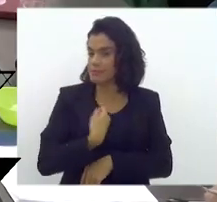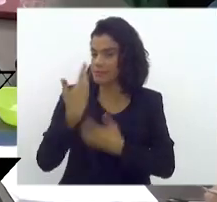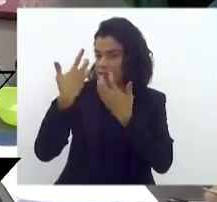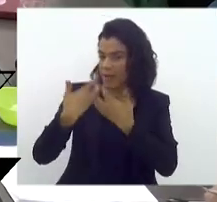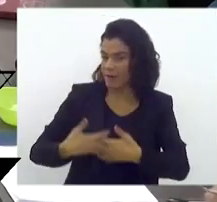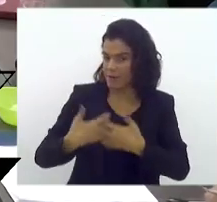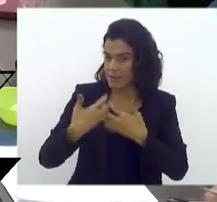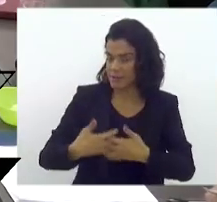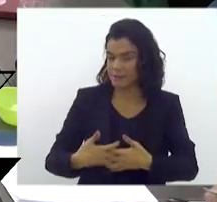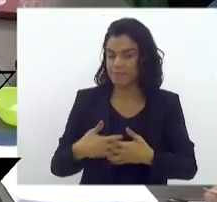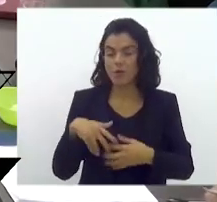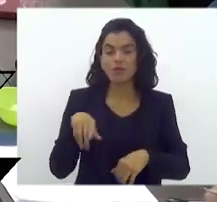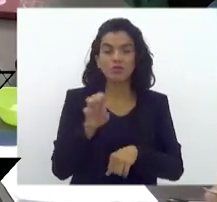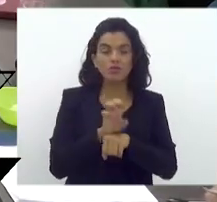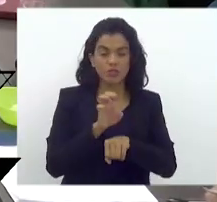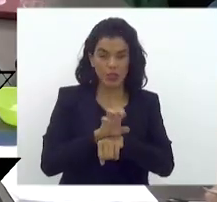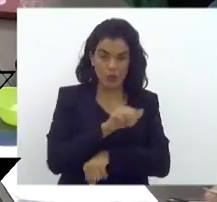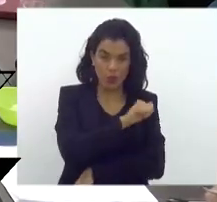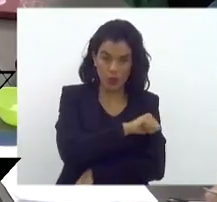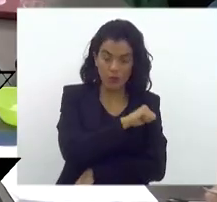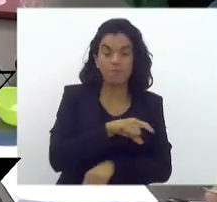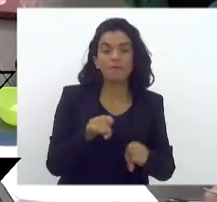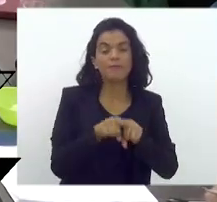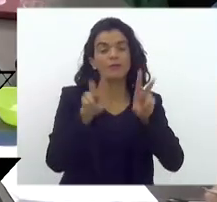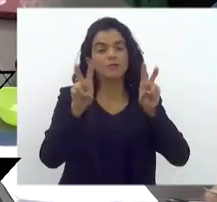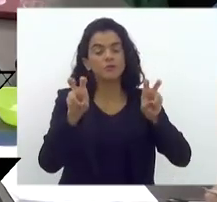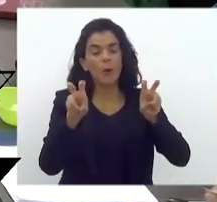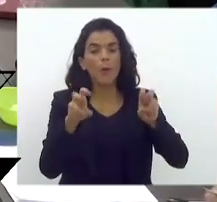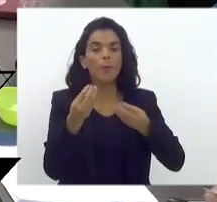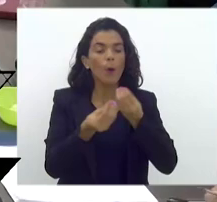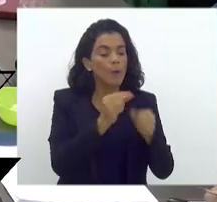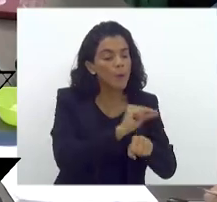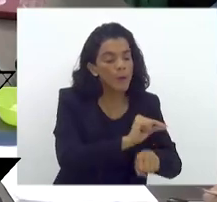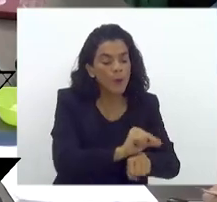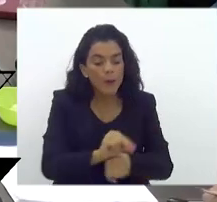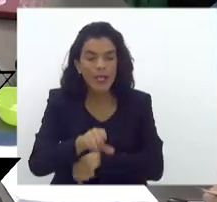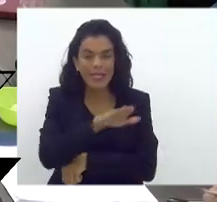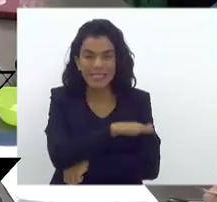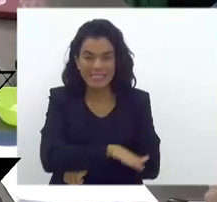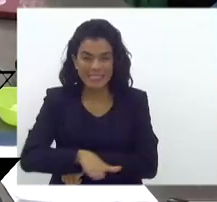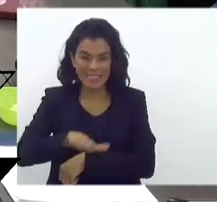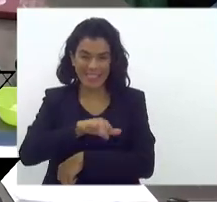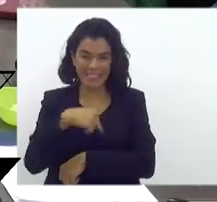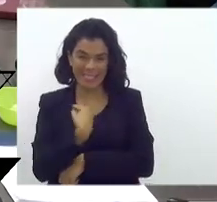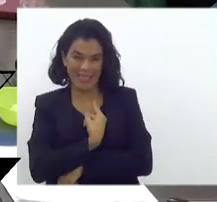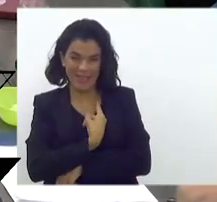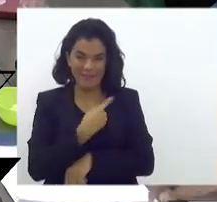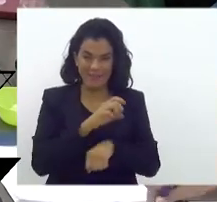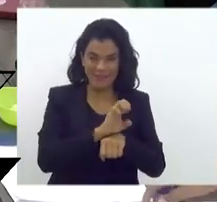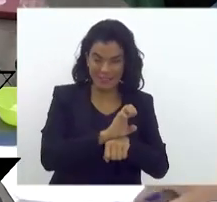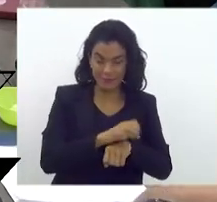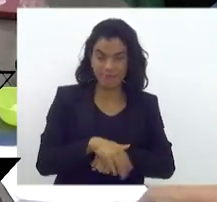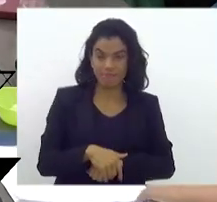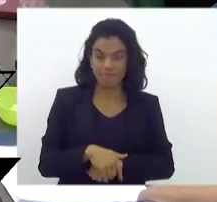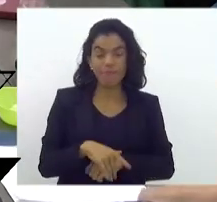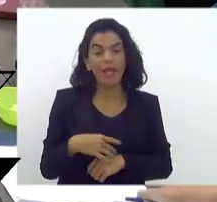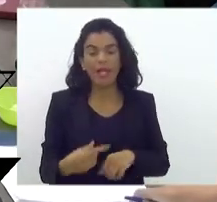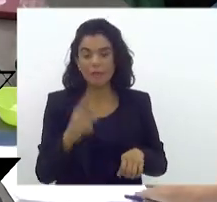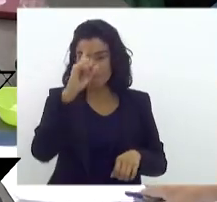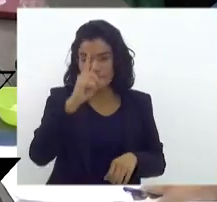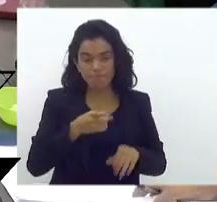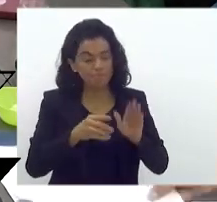refletir, né, no estado do Rio de Janeiro e sobre a questão do cuidado das nossas crianças, em especial, que ele estabelece